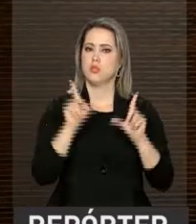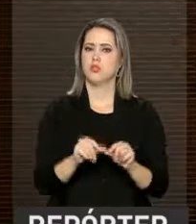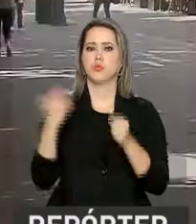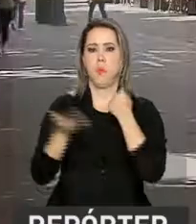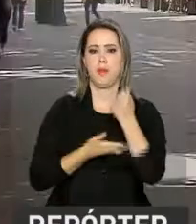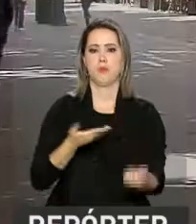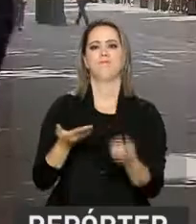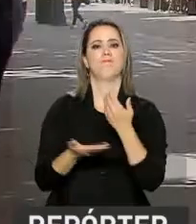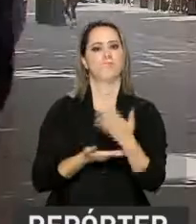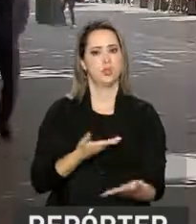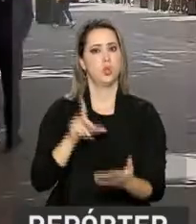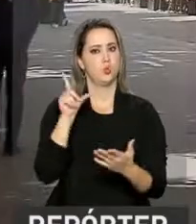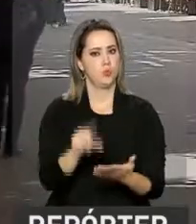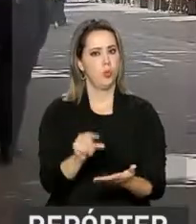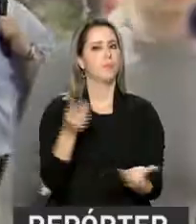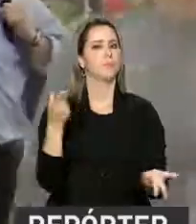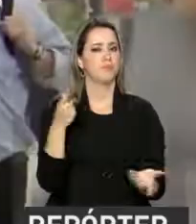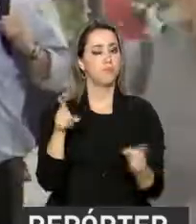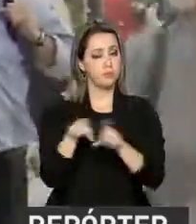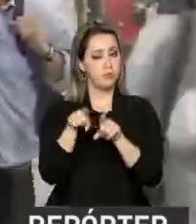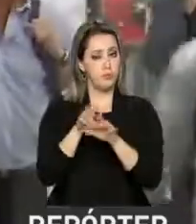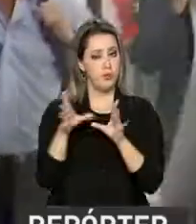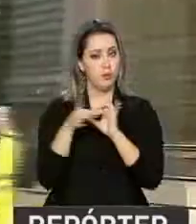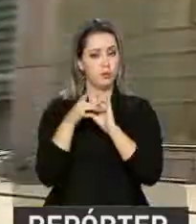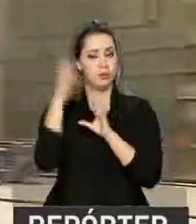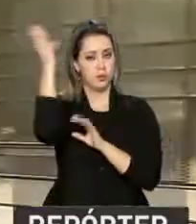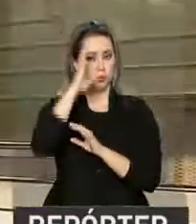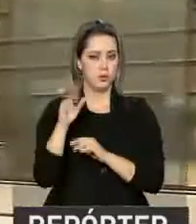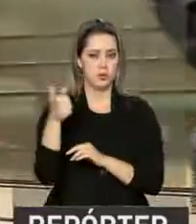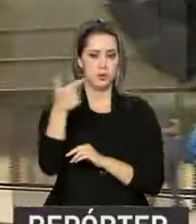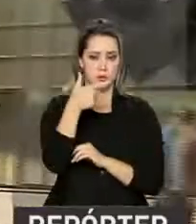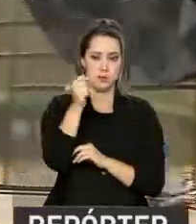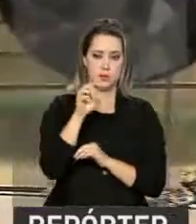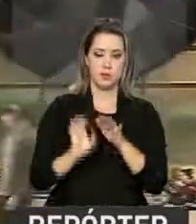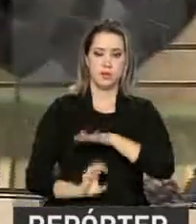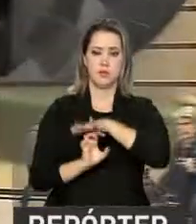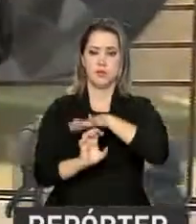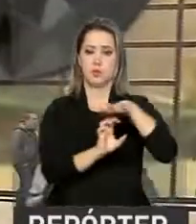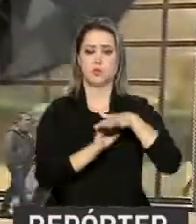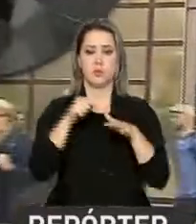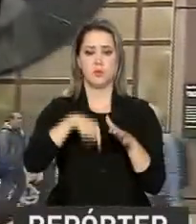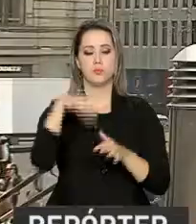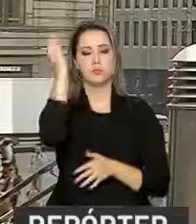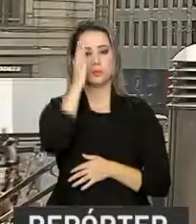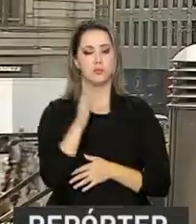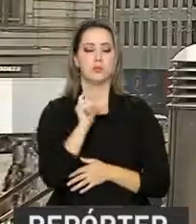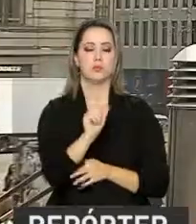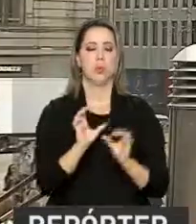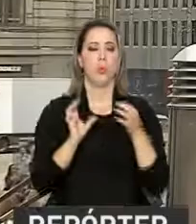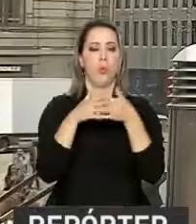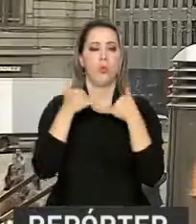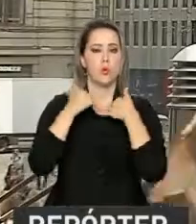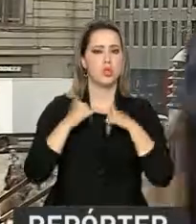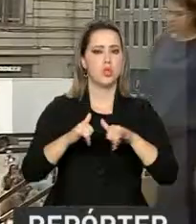desmatamento a noruega também é uma parceira do brasil com mais de 120 empresas presentes em território brasileiro o setor